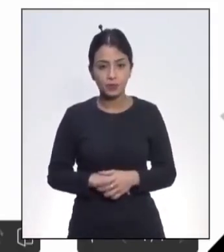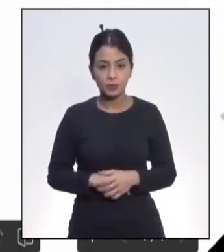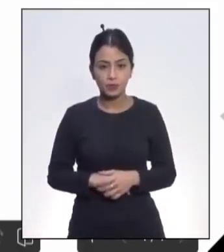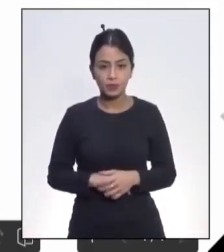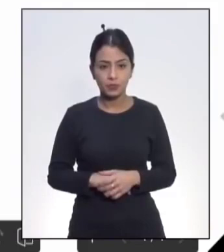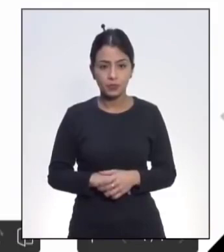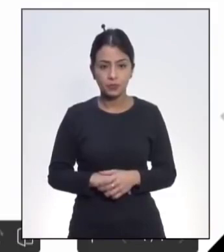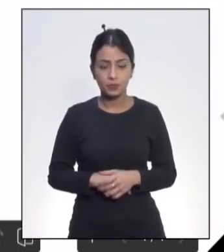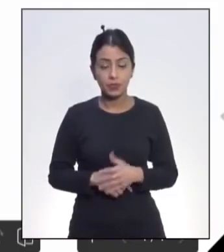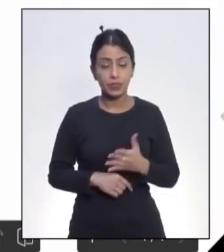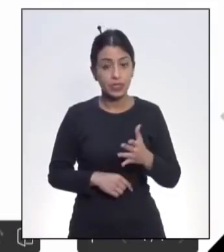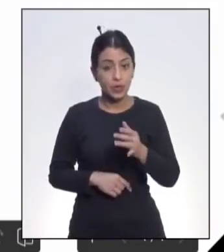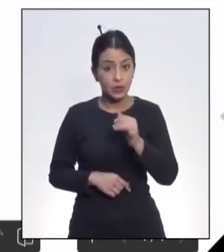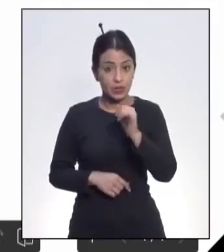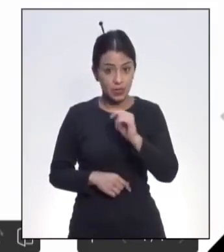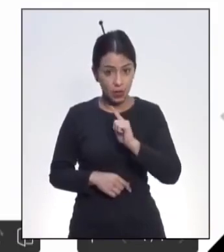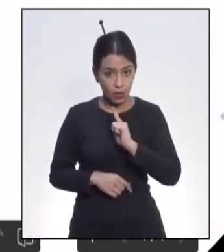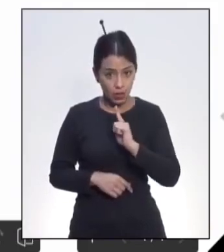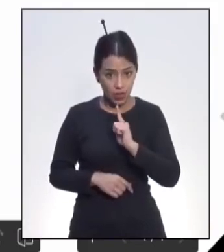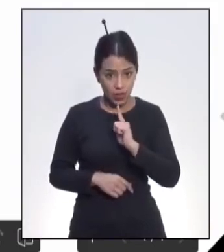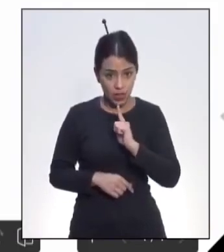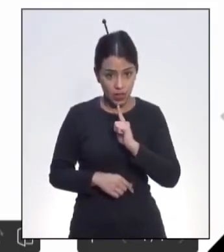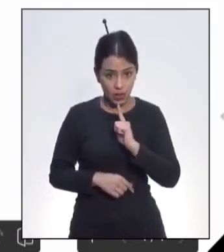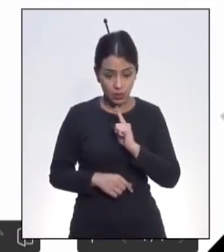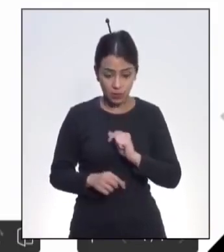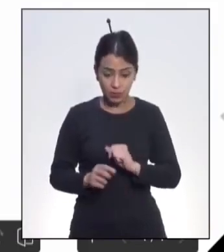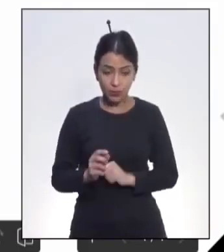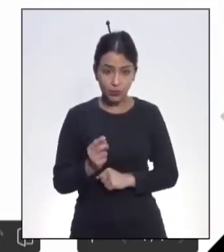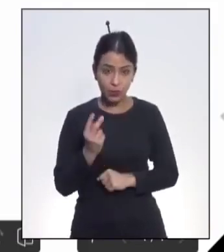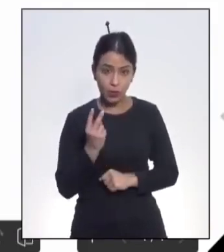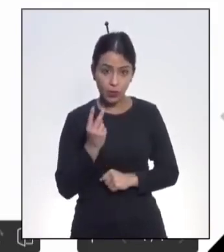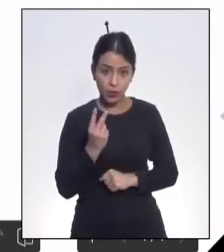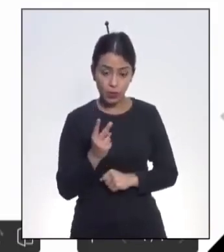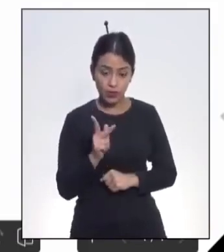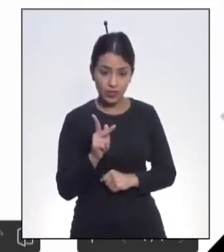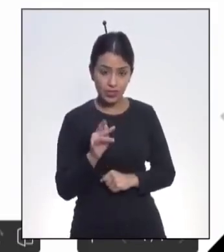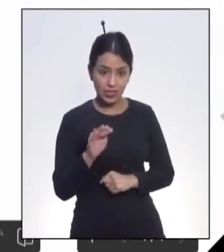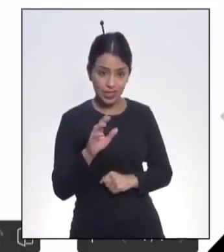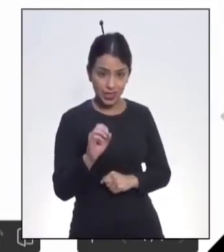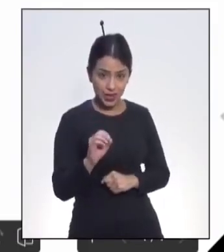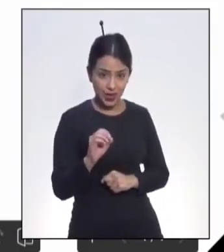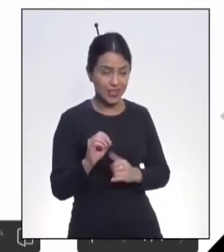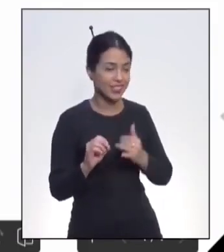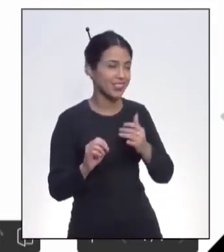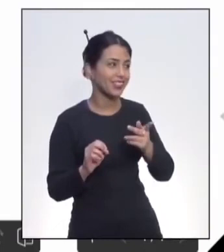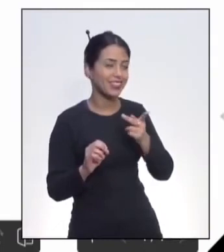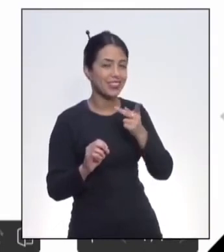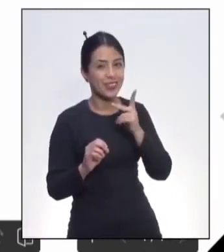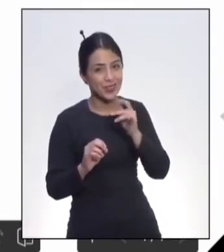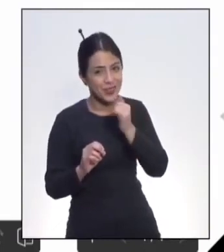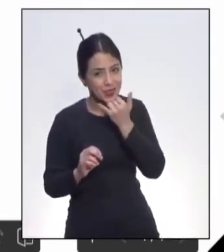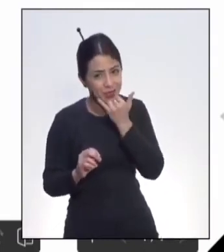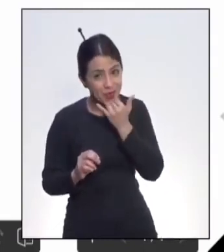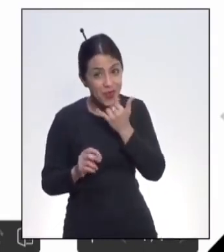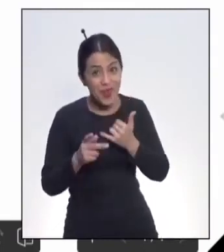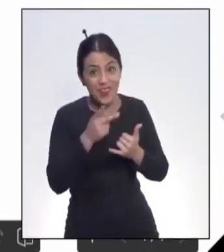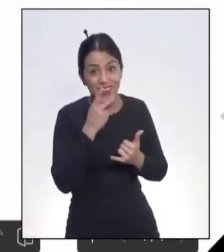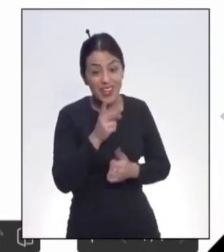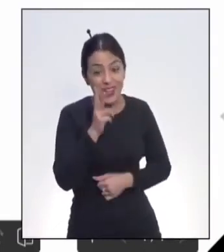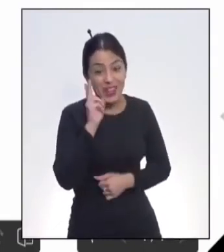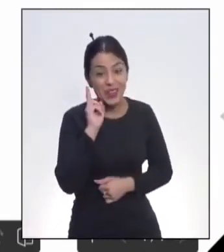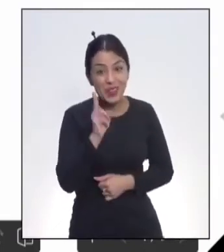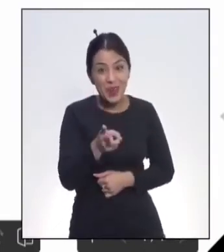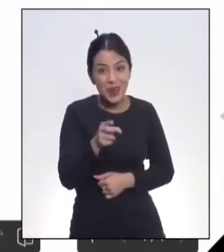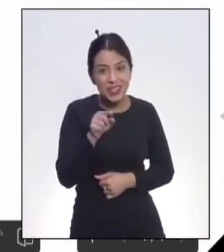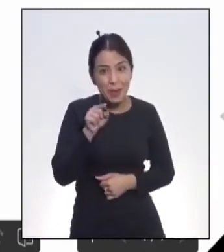quilogramas, 2 quilogramas, olha como é fácil da gente associar. 2.000 quilogramas é carne pra caramba. Muita coisa.